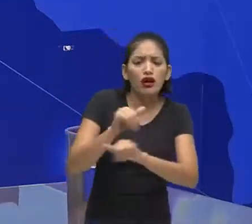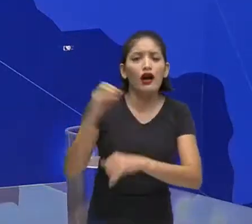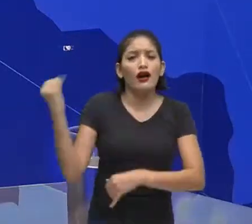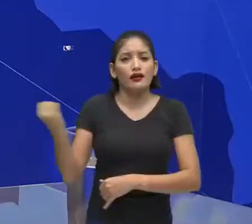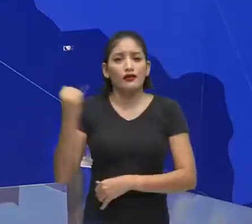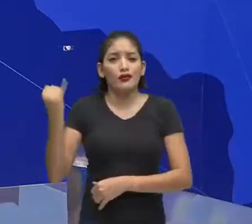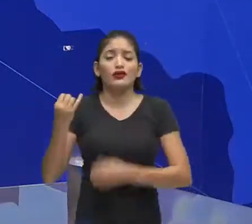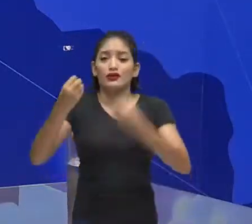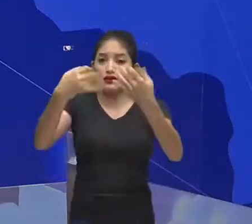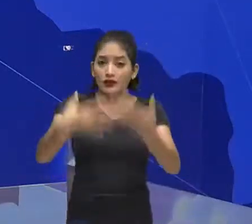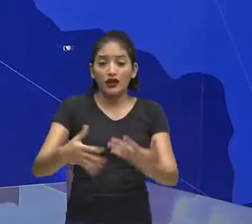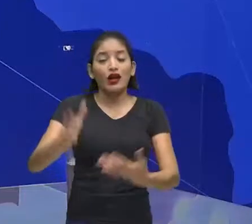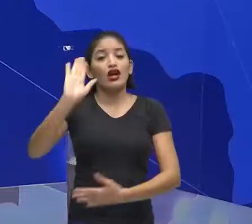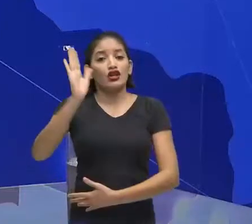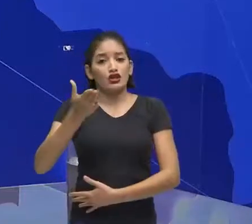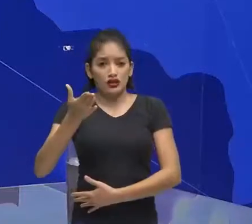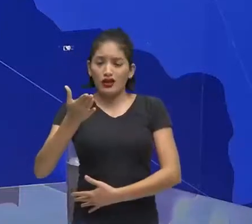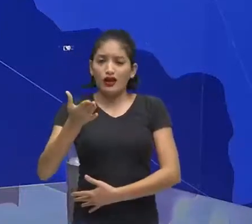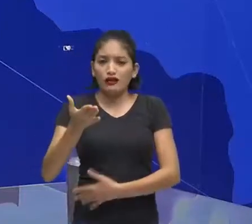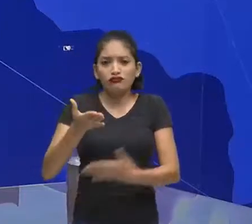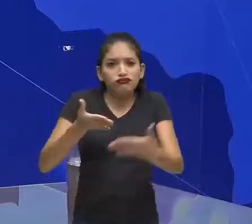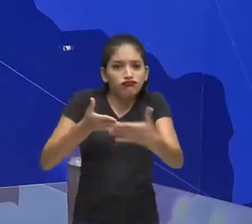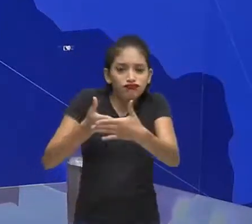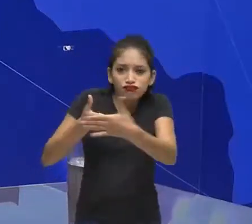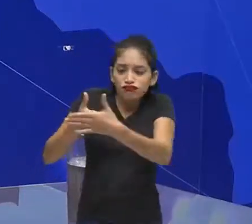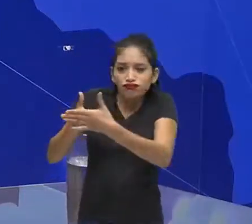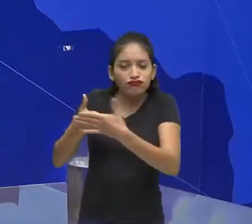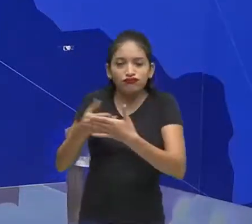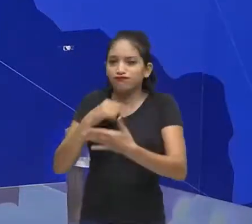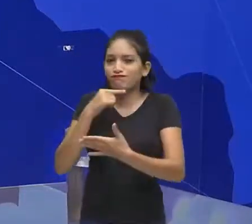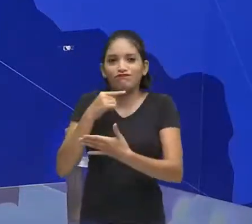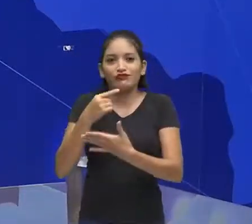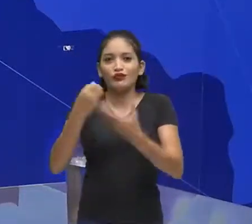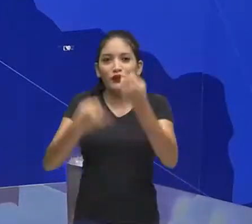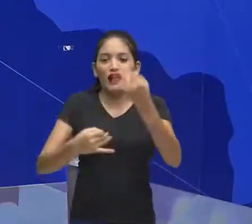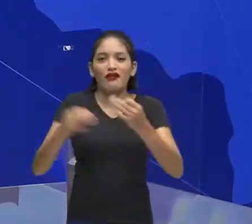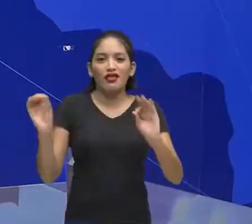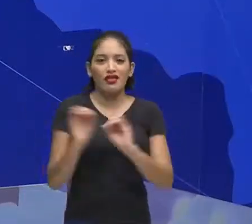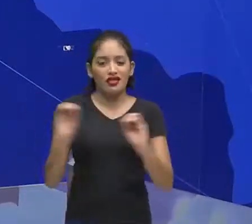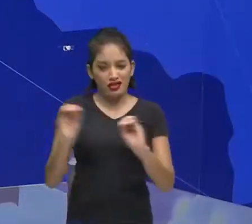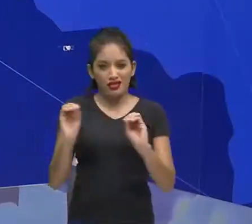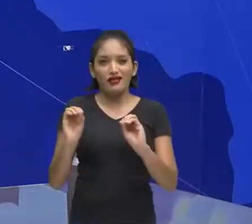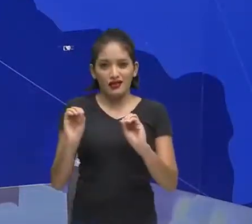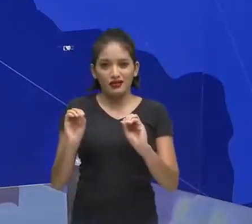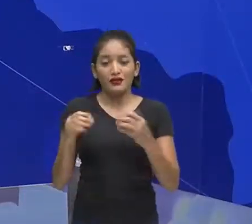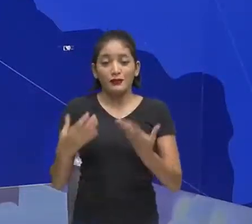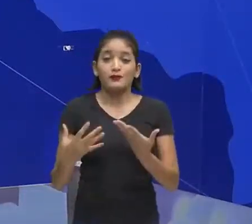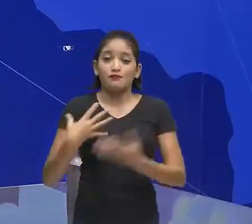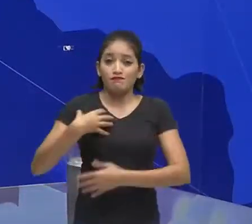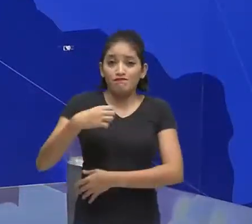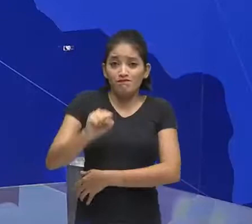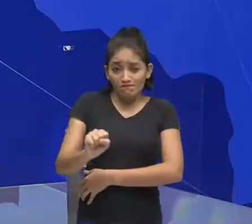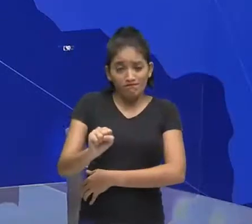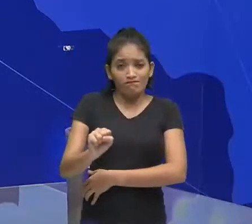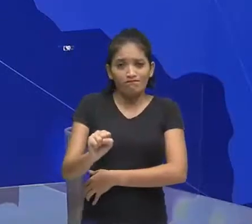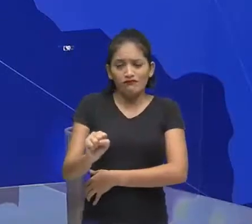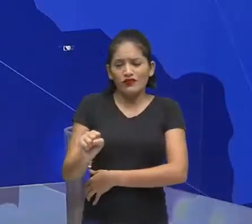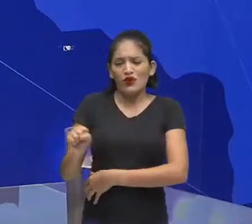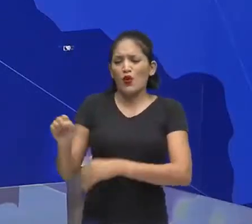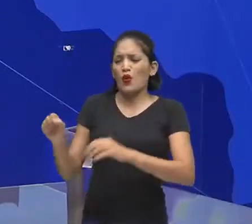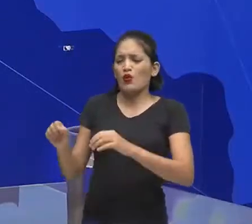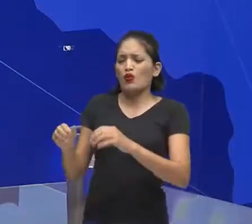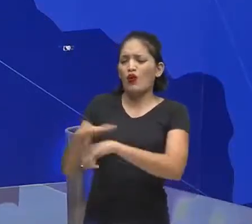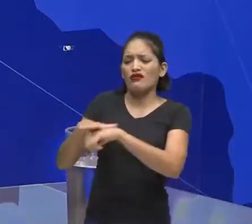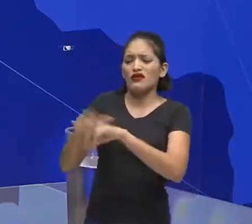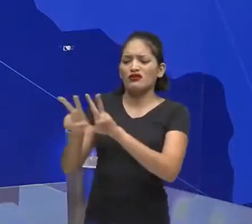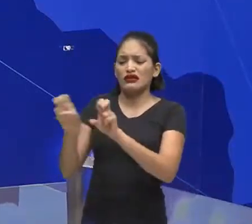falar. Eu falei, era um tabu. Morte é tabu, ou seja, não falamos sobre isso. Suicídio é um tabu, não falamos sobre isso, porque a gente vai dar ideia